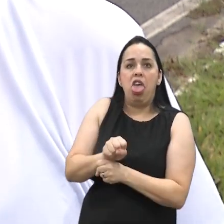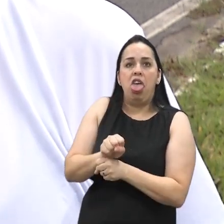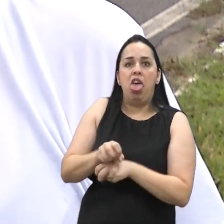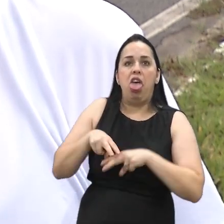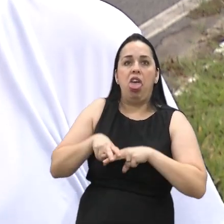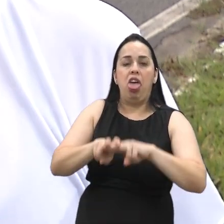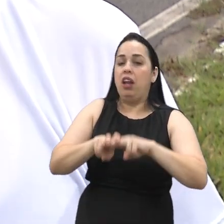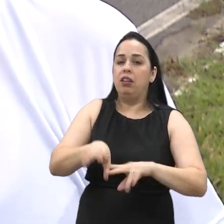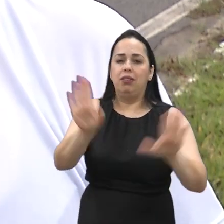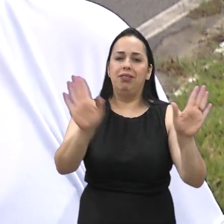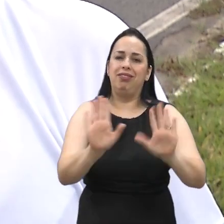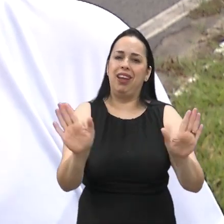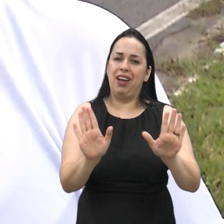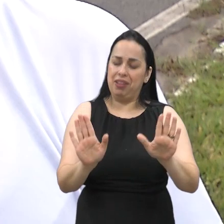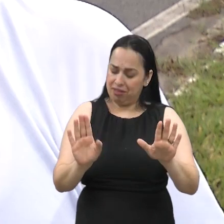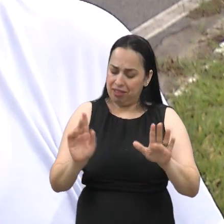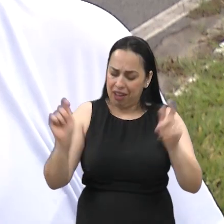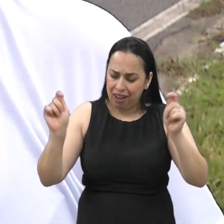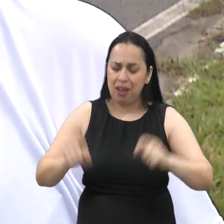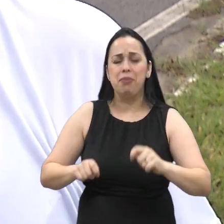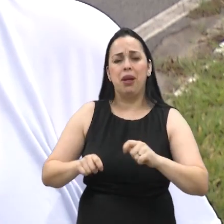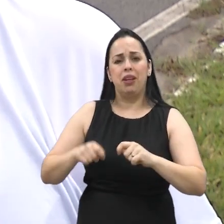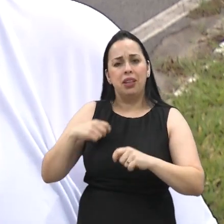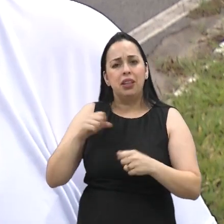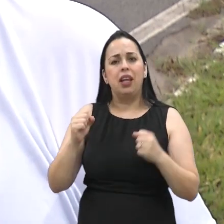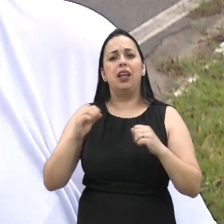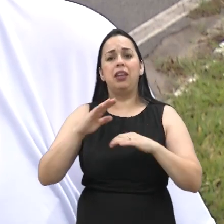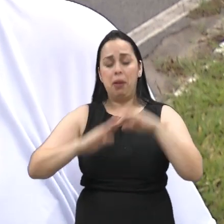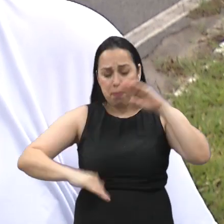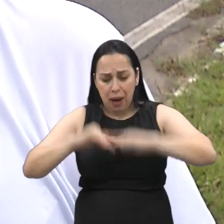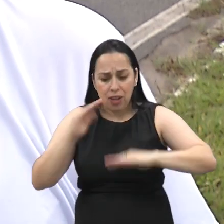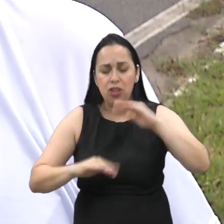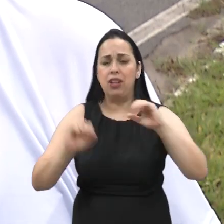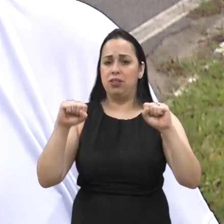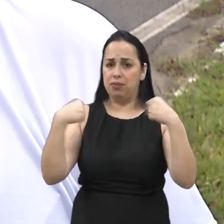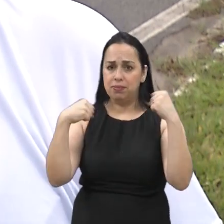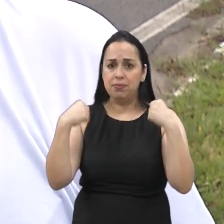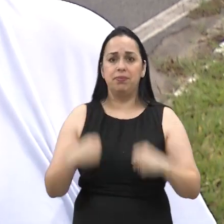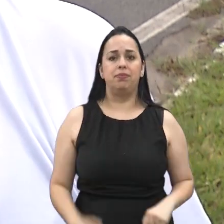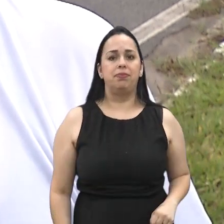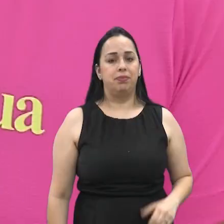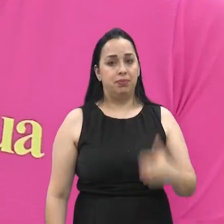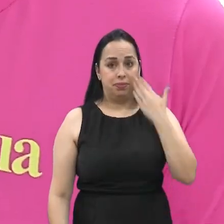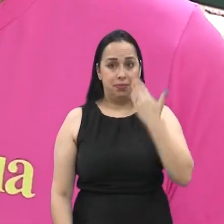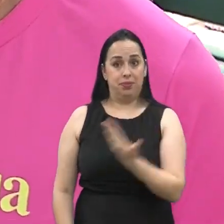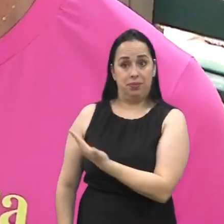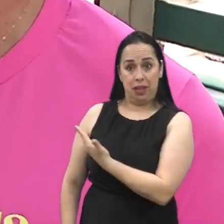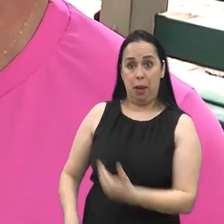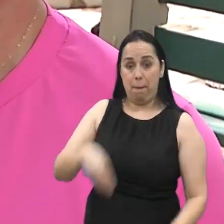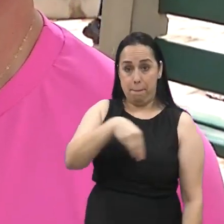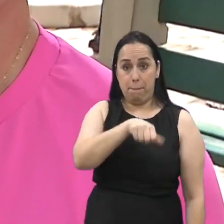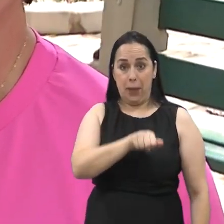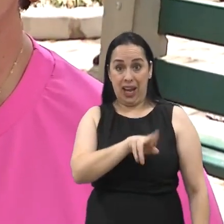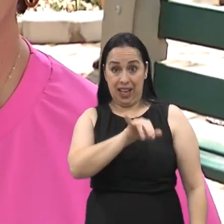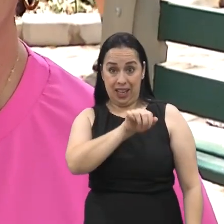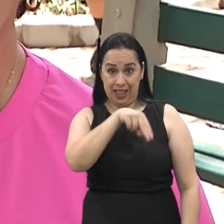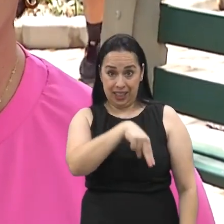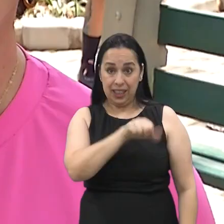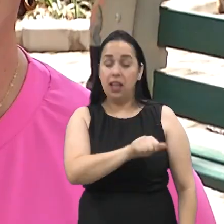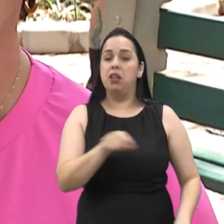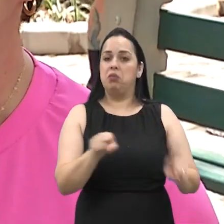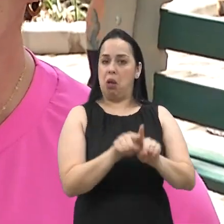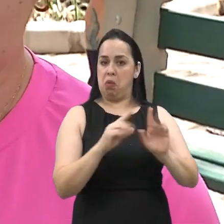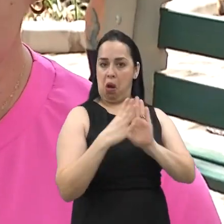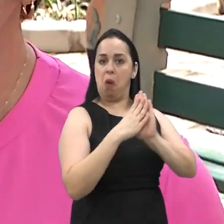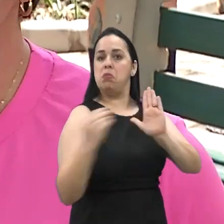parado, tem que fazer dentro das suas condições físicas, mas tem que fazer atividade. A Marina também tem se tornado